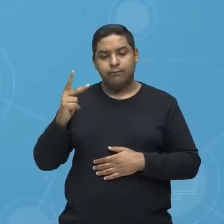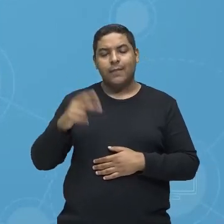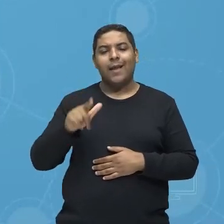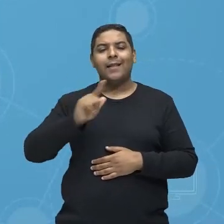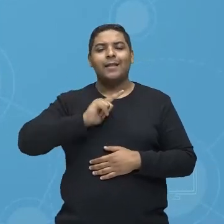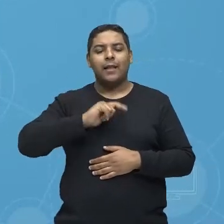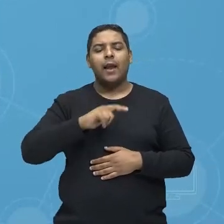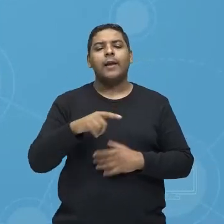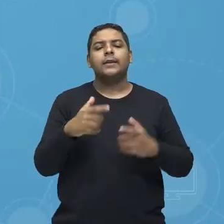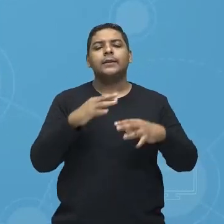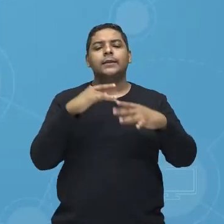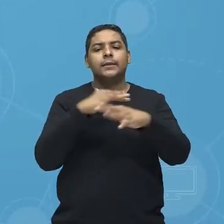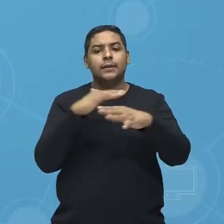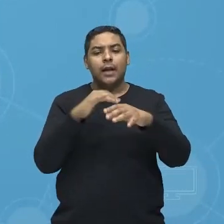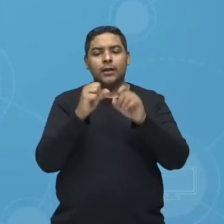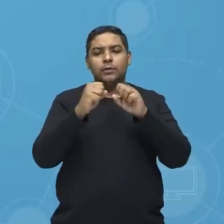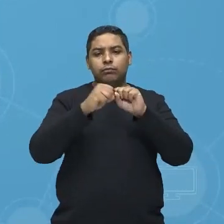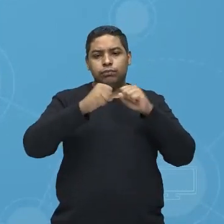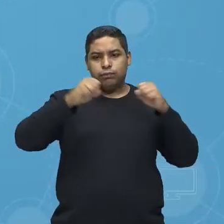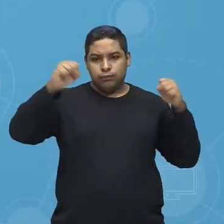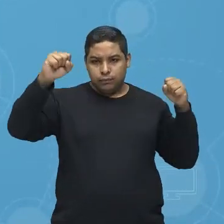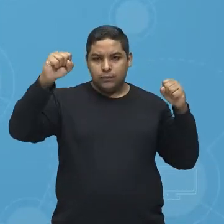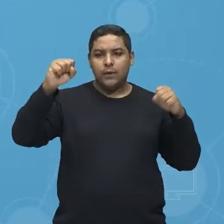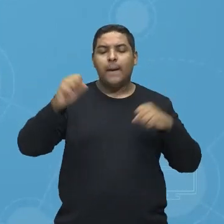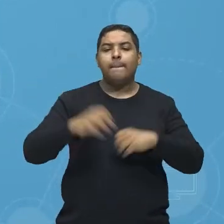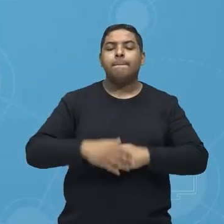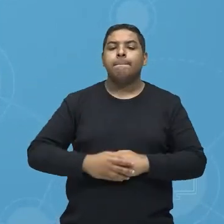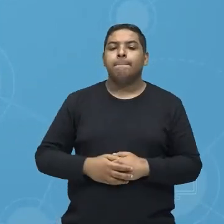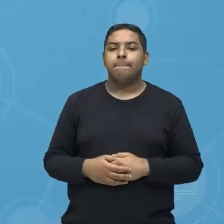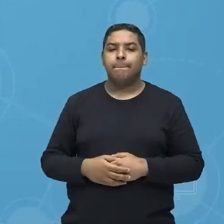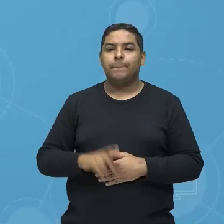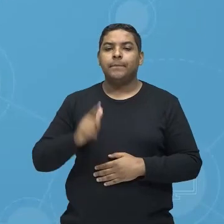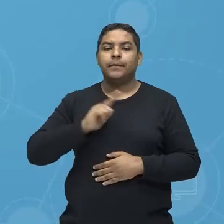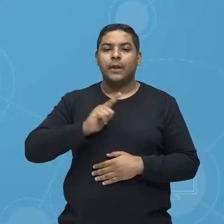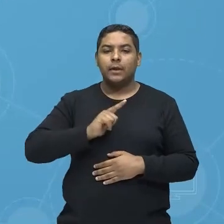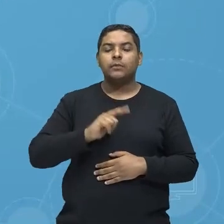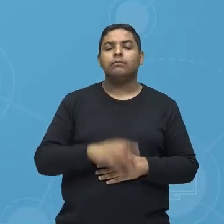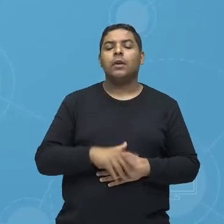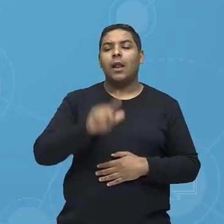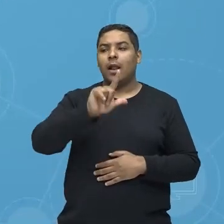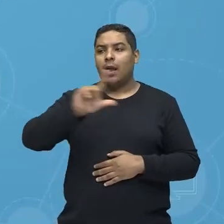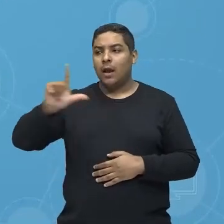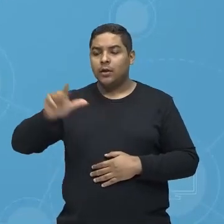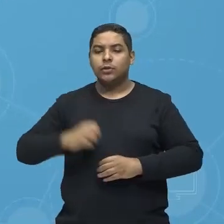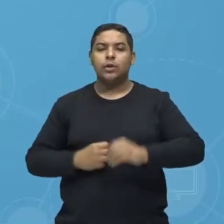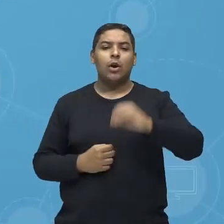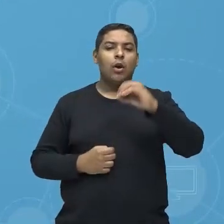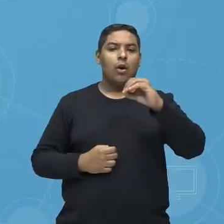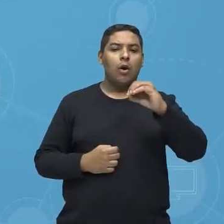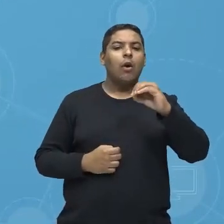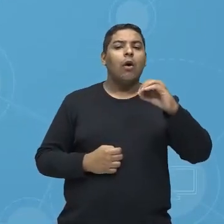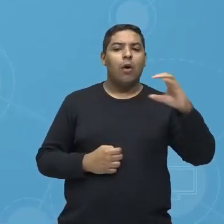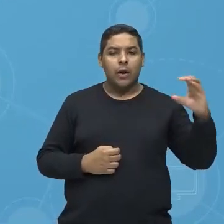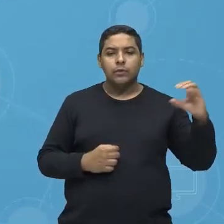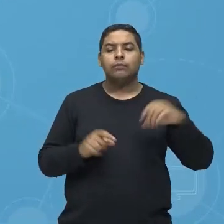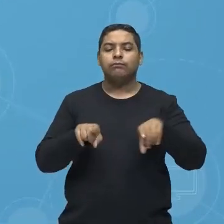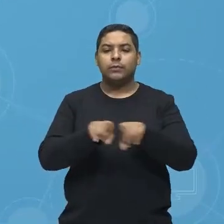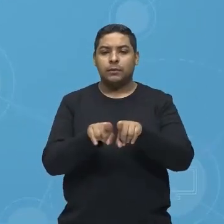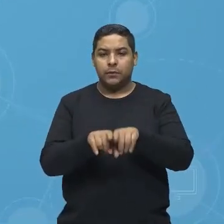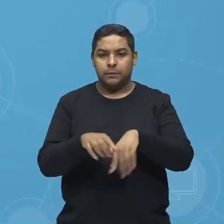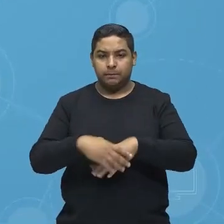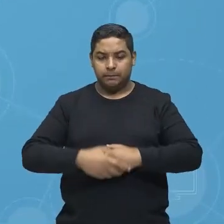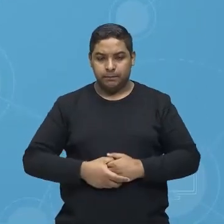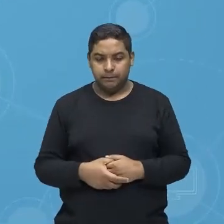parte leste, mas também vamos ter ali na parte oeste o Vale do Silício, que acaba também